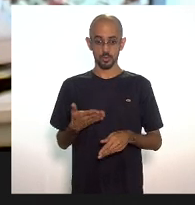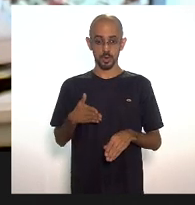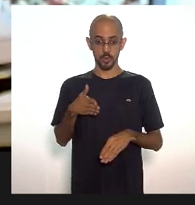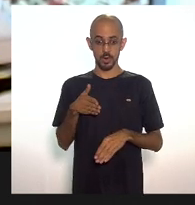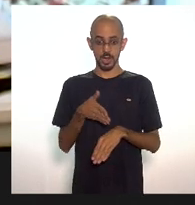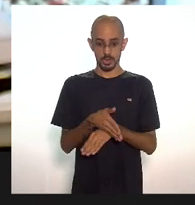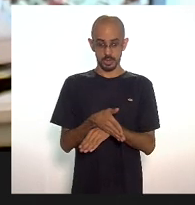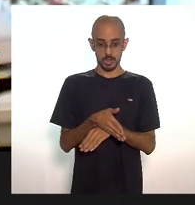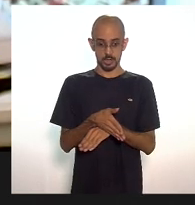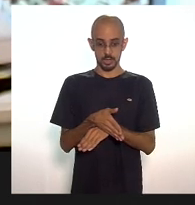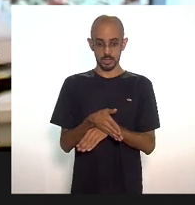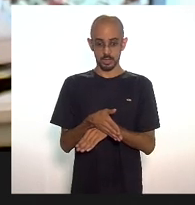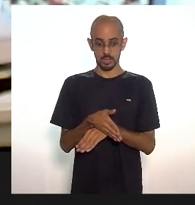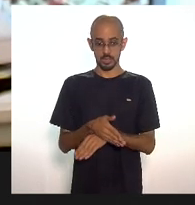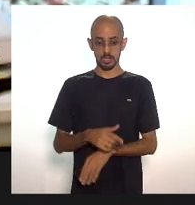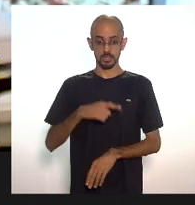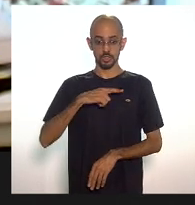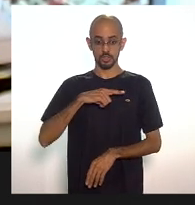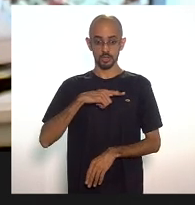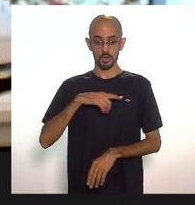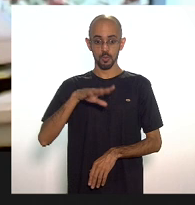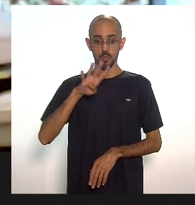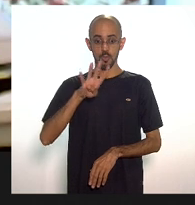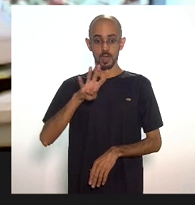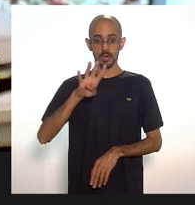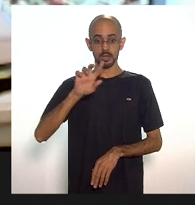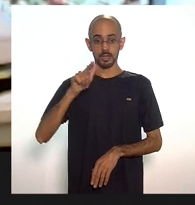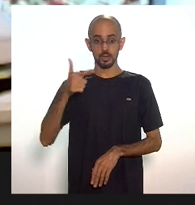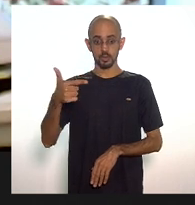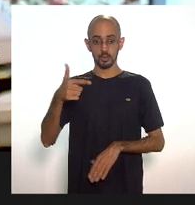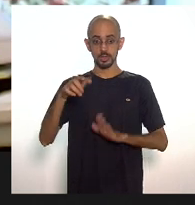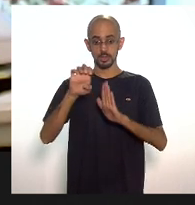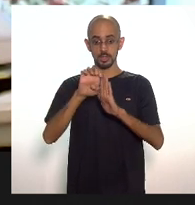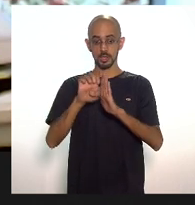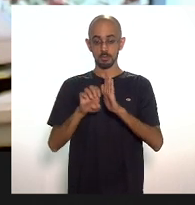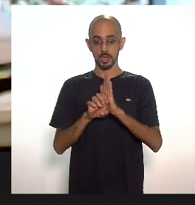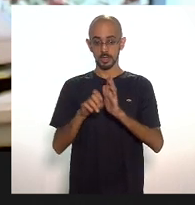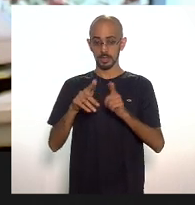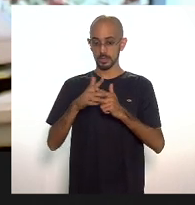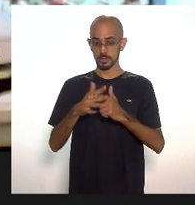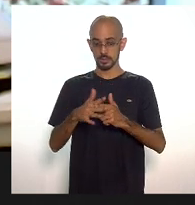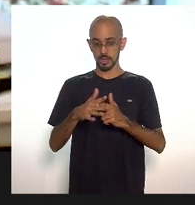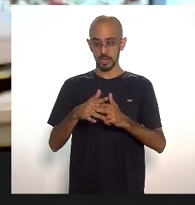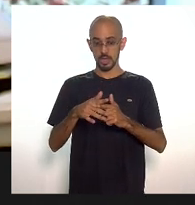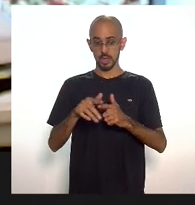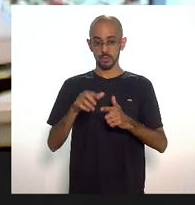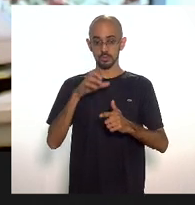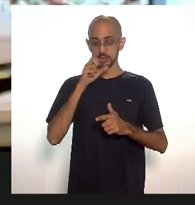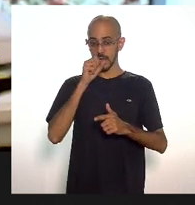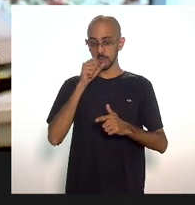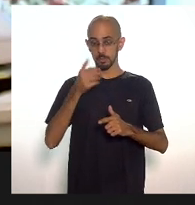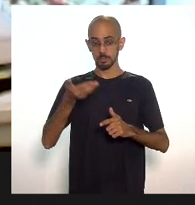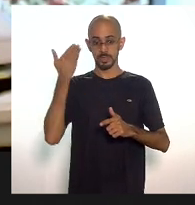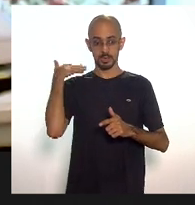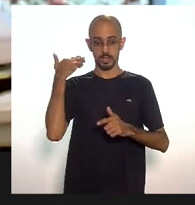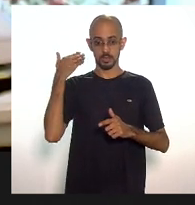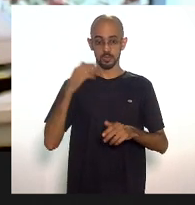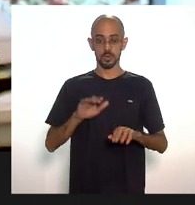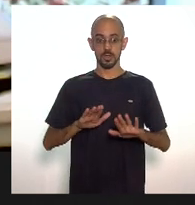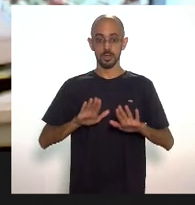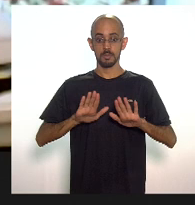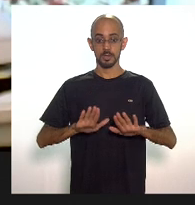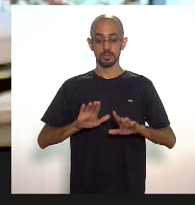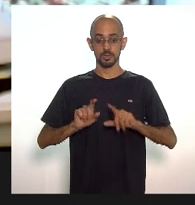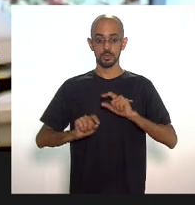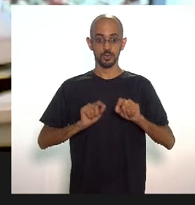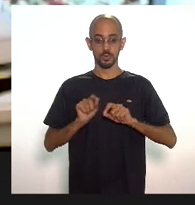mais 42 emendas no último final de semana para cá. Cada vez que demora mais, e não depende de mim para